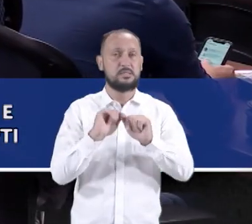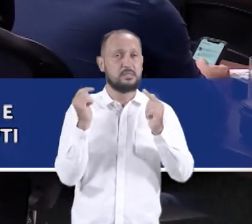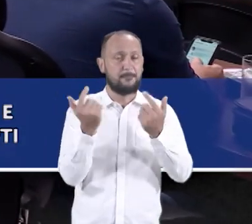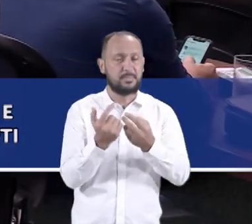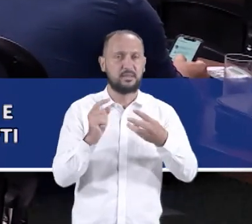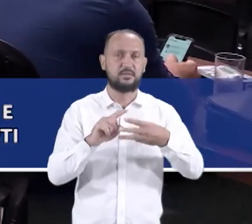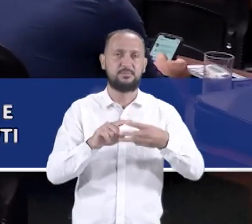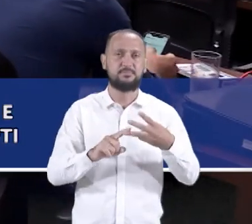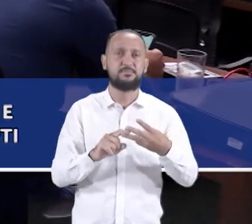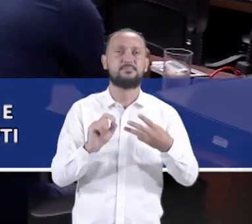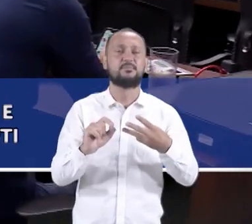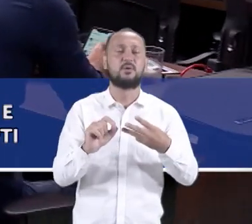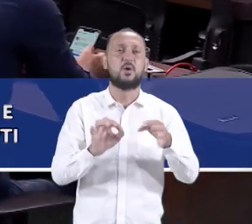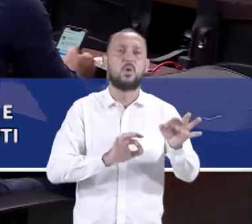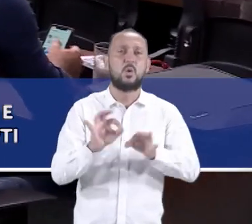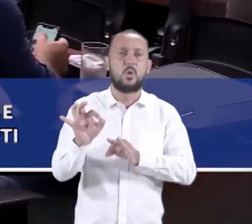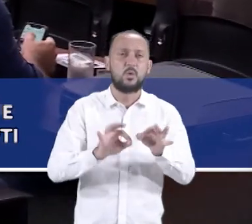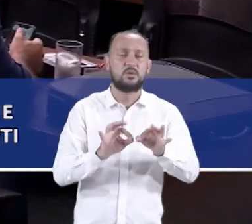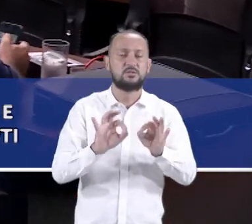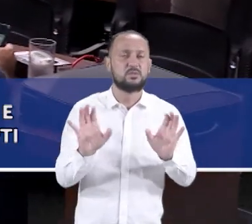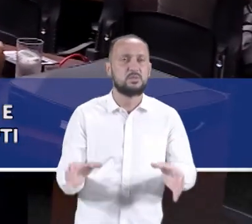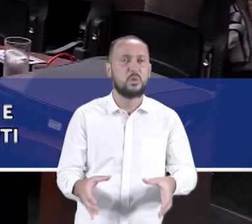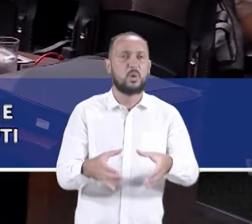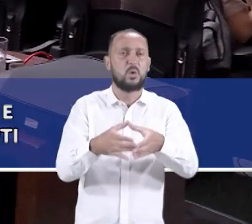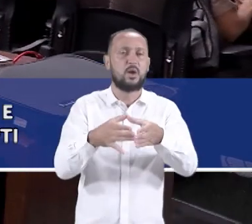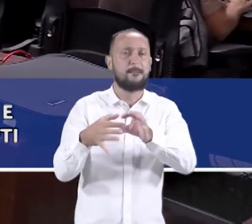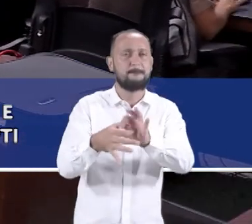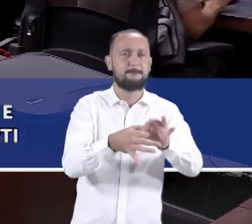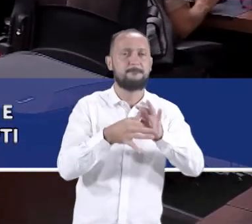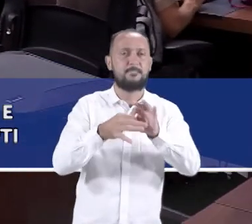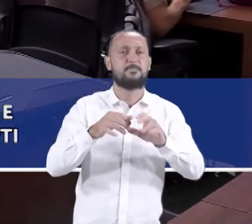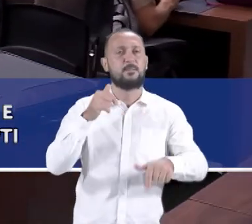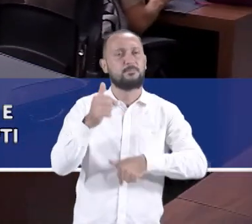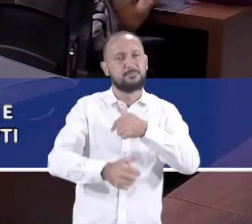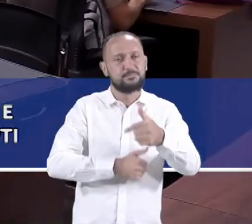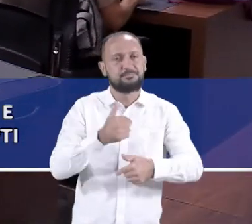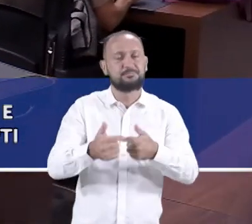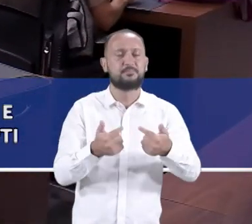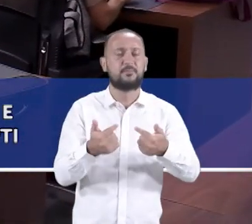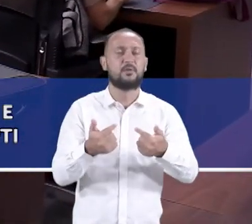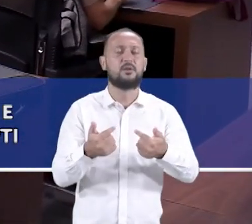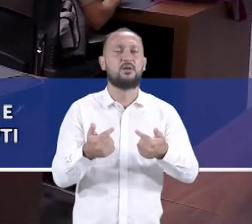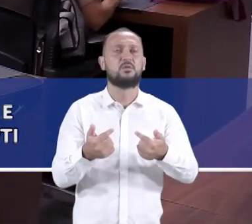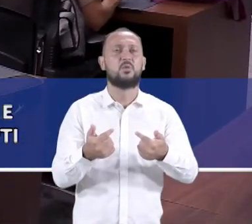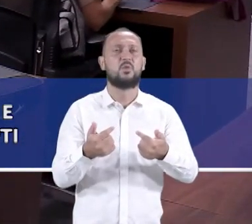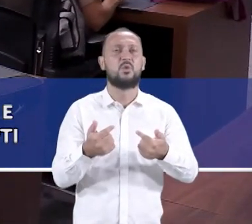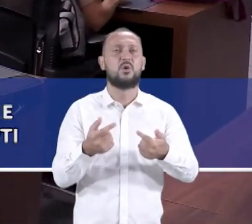Assembleia Legislativa, fazendo essa parte, trabalhando